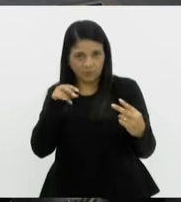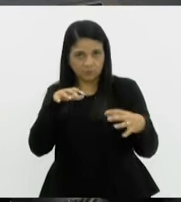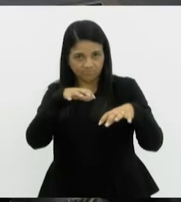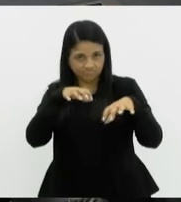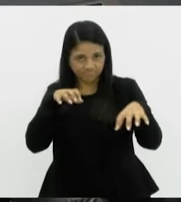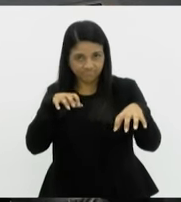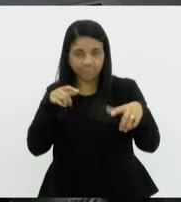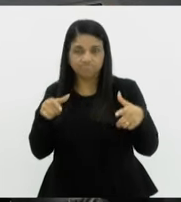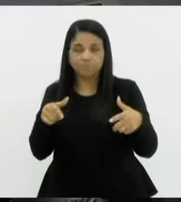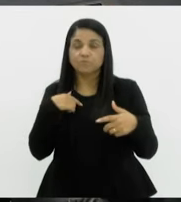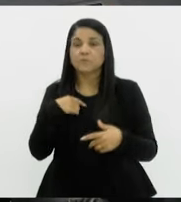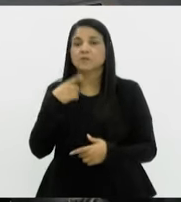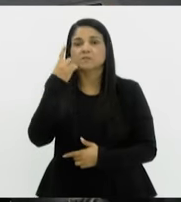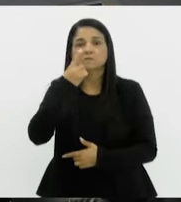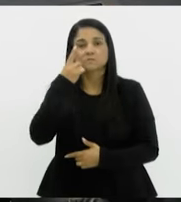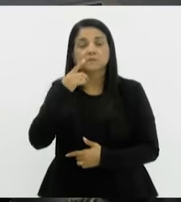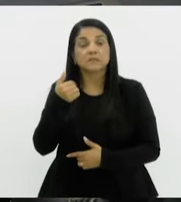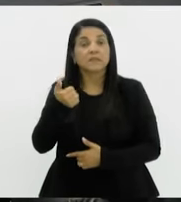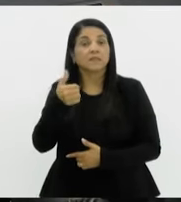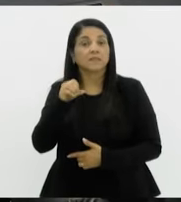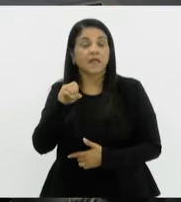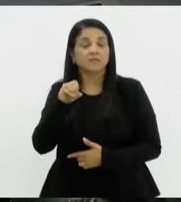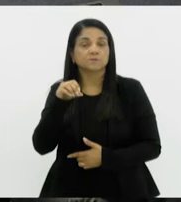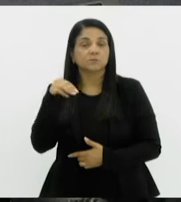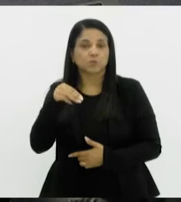Deputado, Vossa Excelência dispõe de 10 minutos.